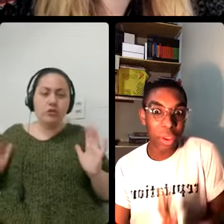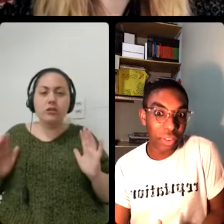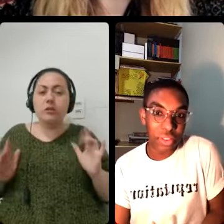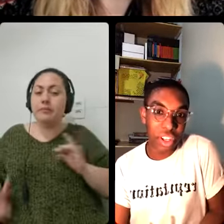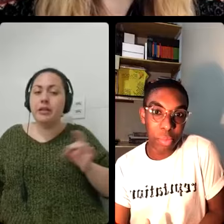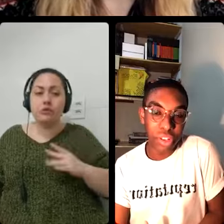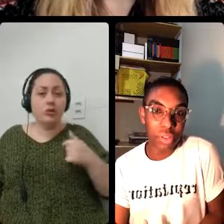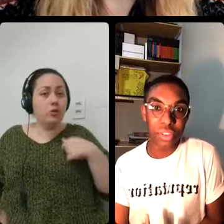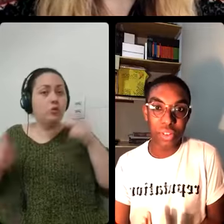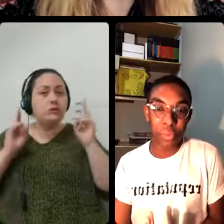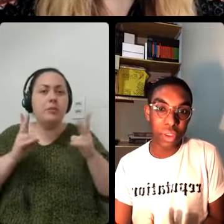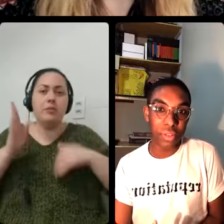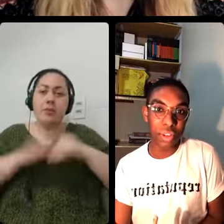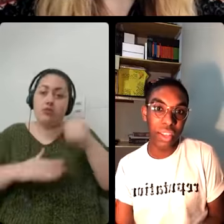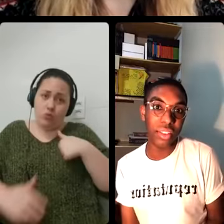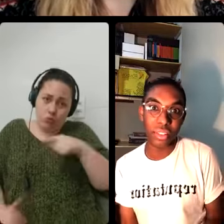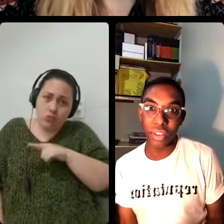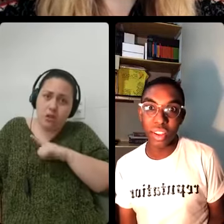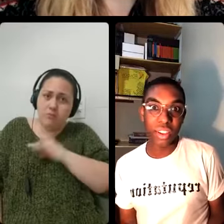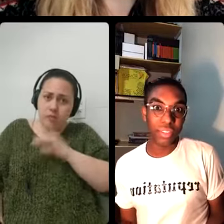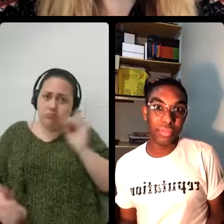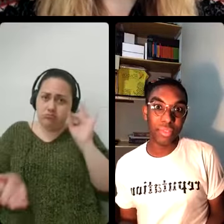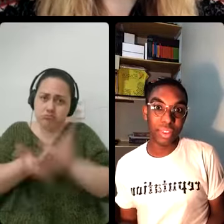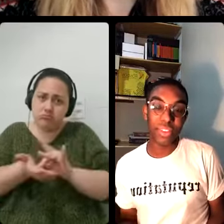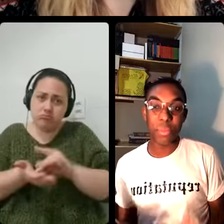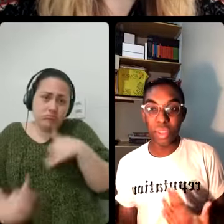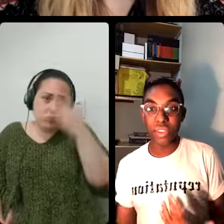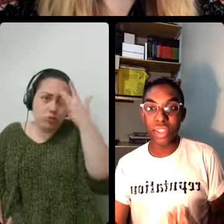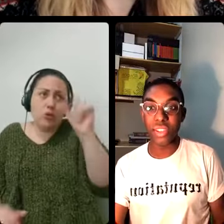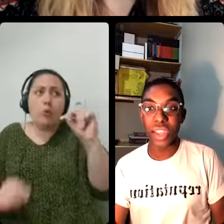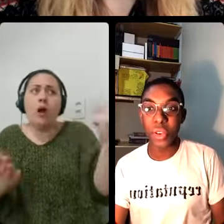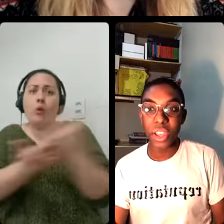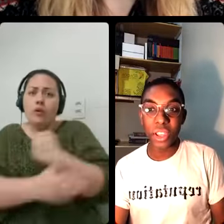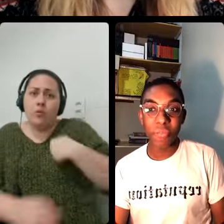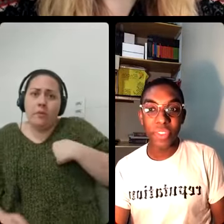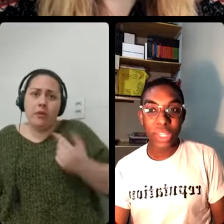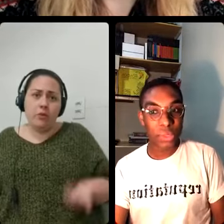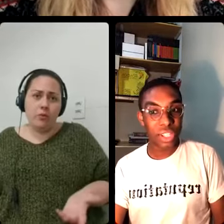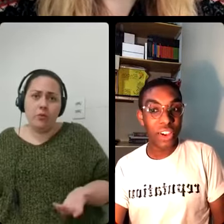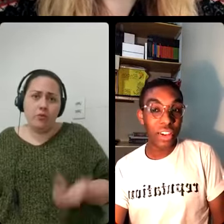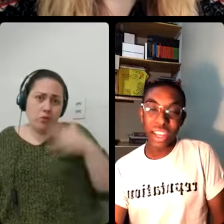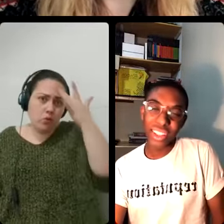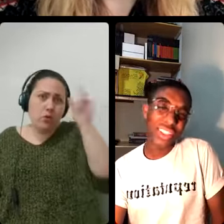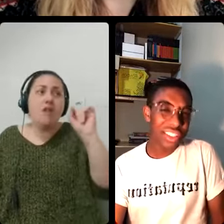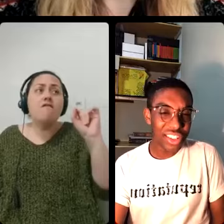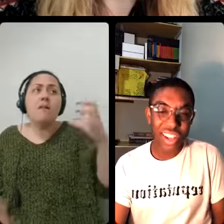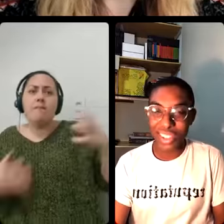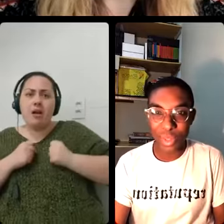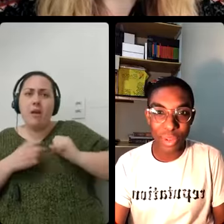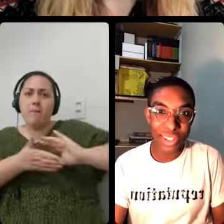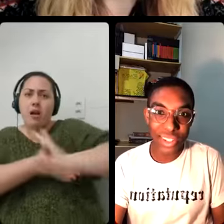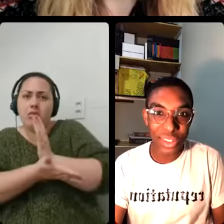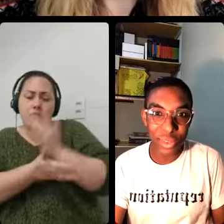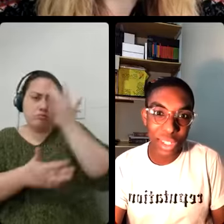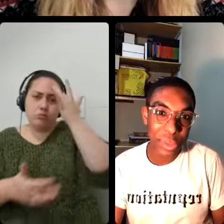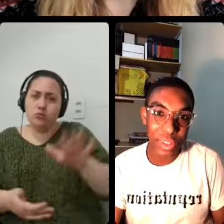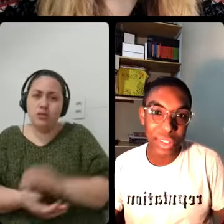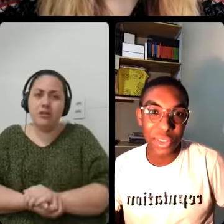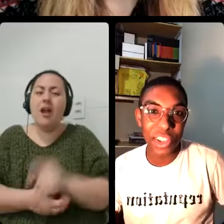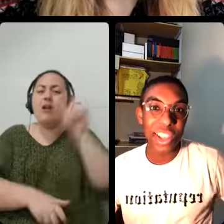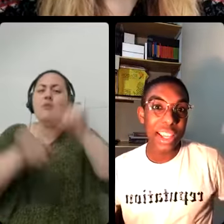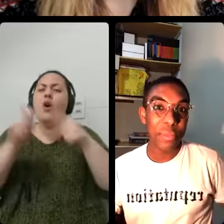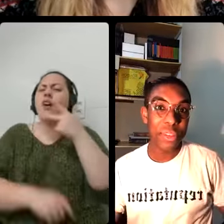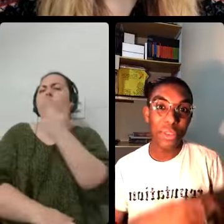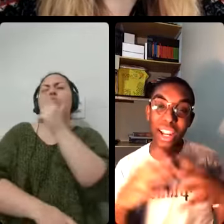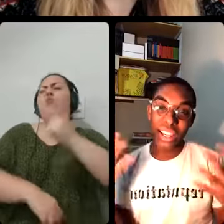porque eu tenho medo, eu não sei o que pode acontecer comigo, né? Então, eu sempre tenho esse receio. E as pessoas falam que não existe racismo no Brasil, as pessoas